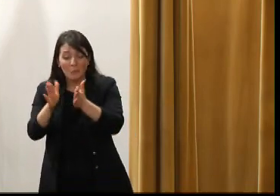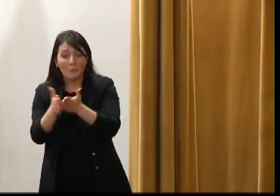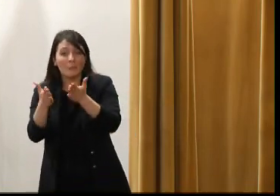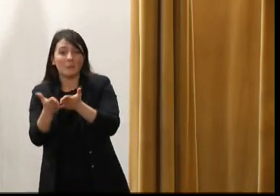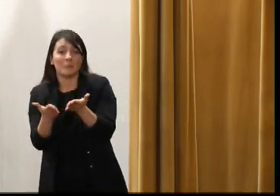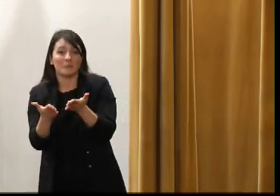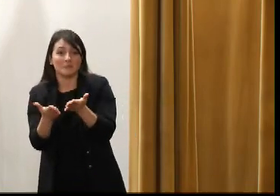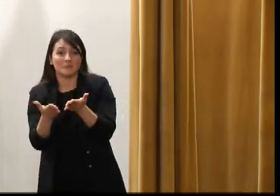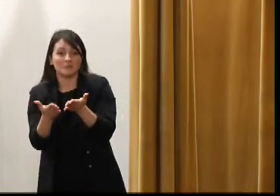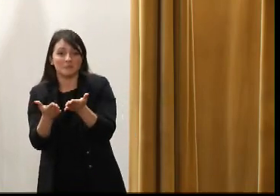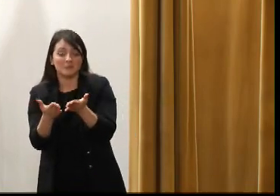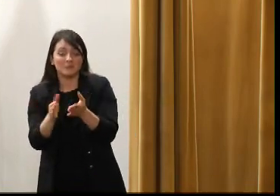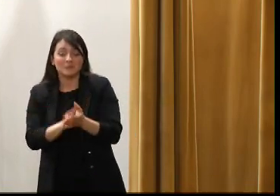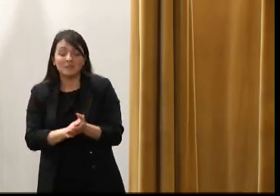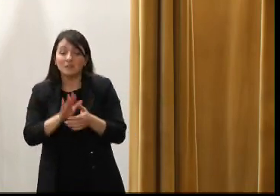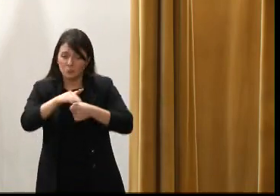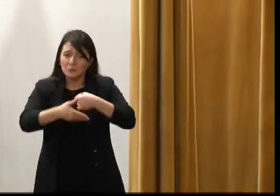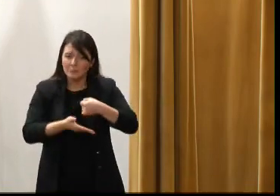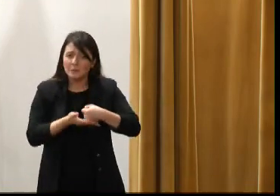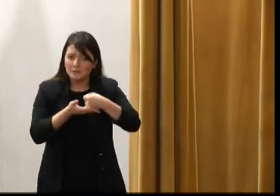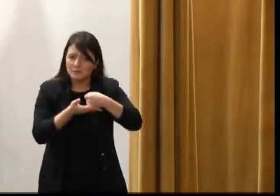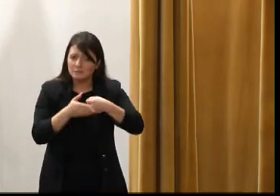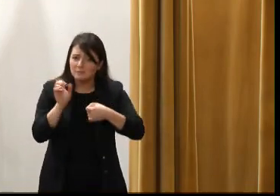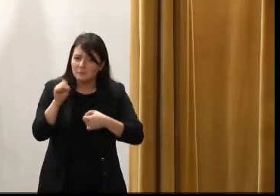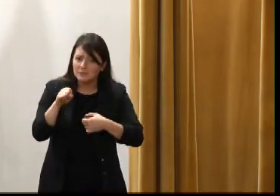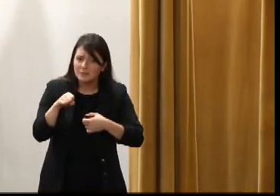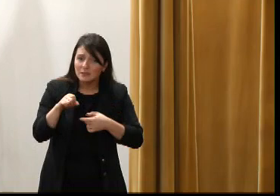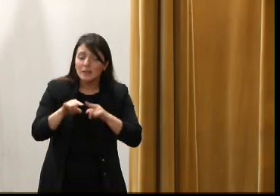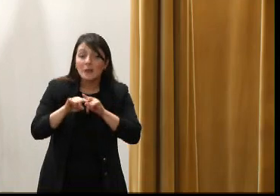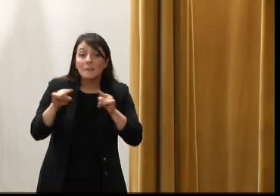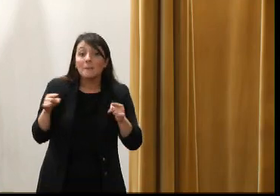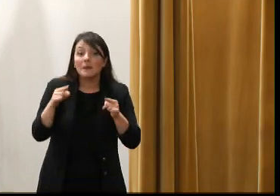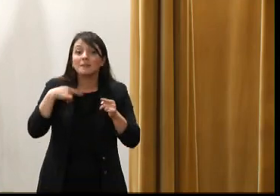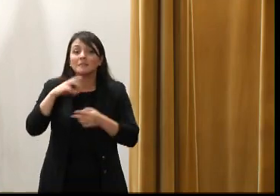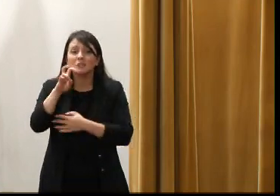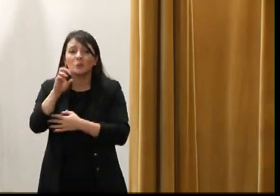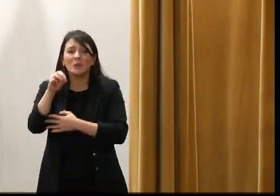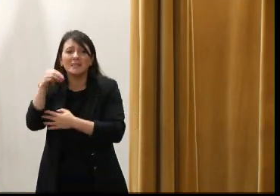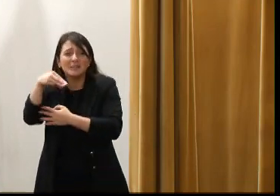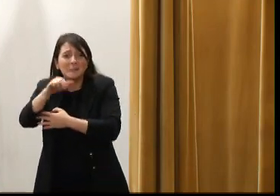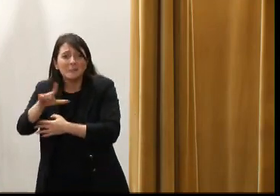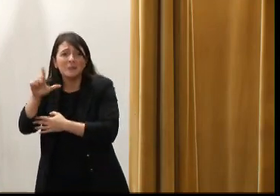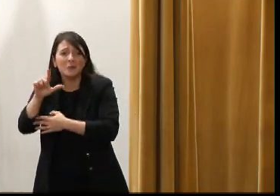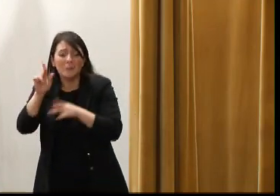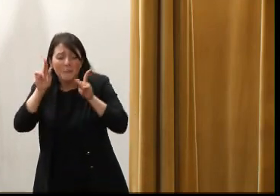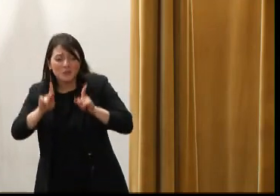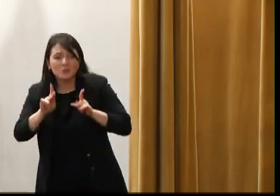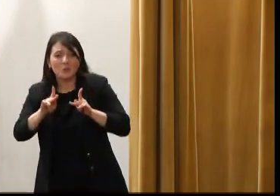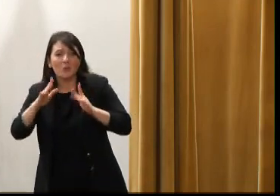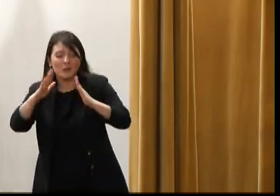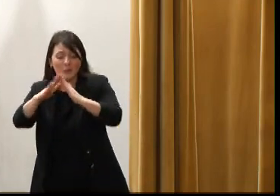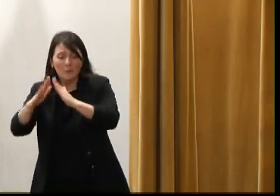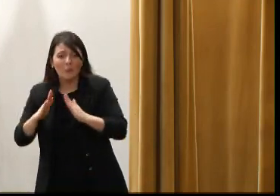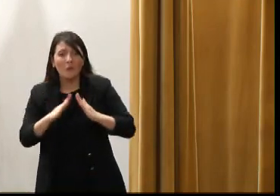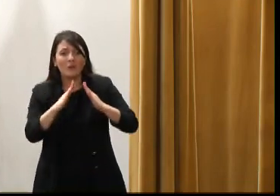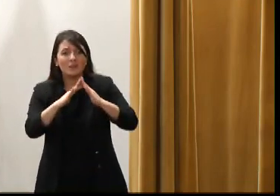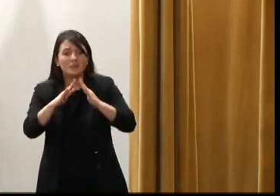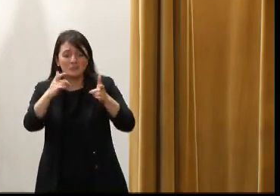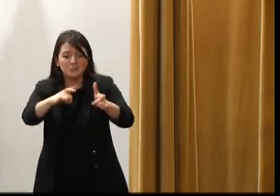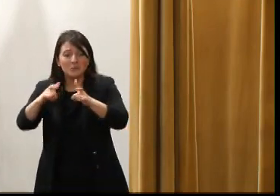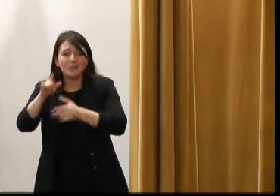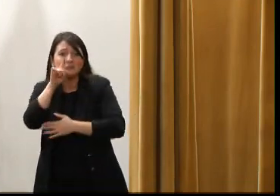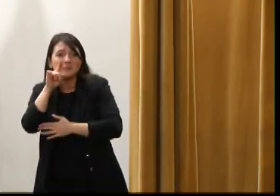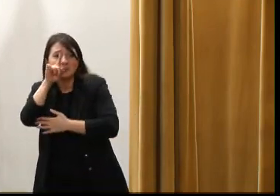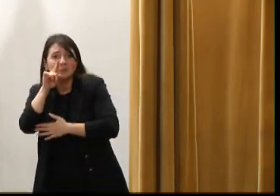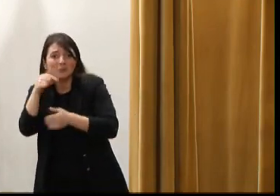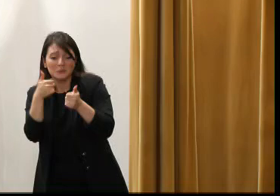Nós estamos falando de sustentabilidade, sim, mas nós temos 50 mil pessoas que moram em área de risco em Porto Alegre, na beira